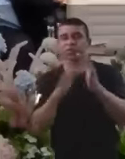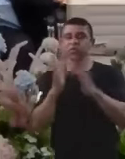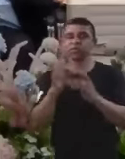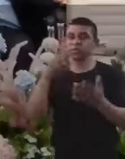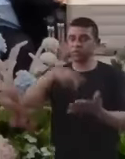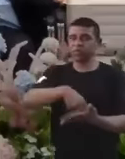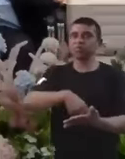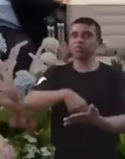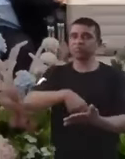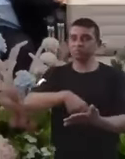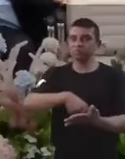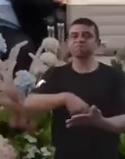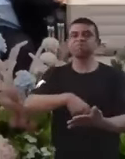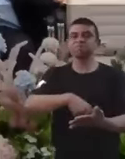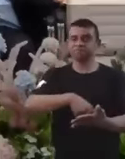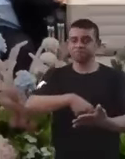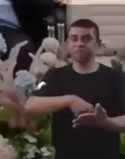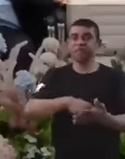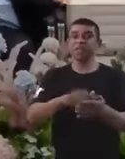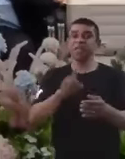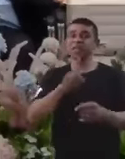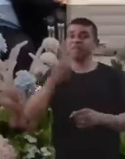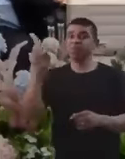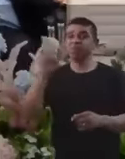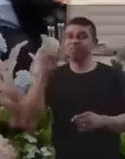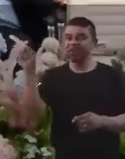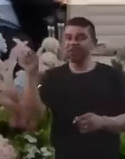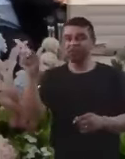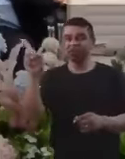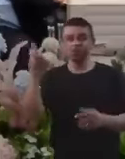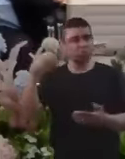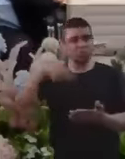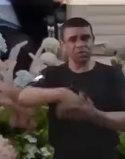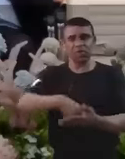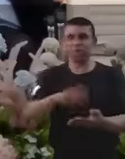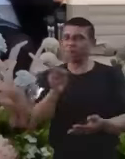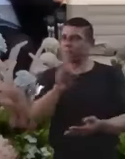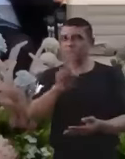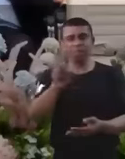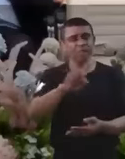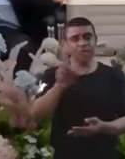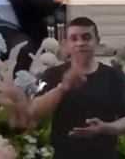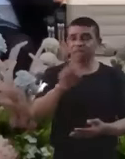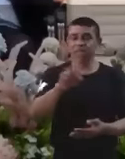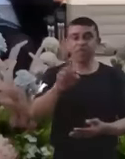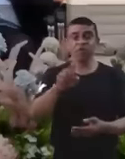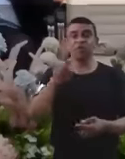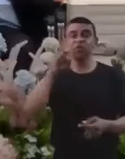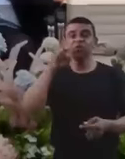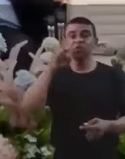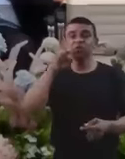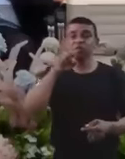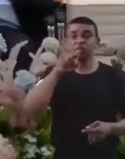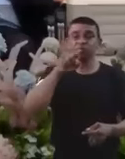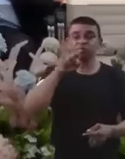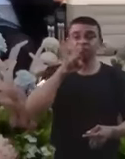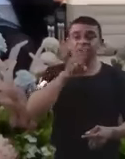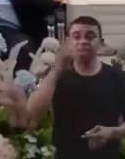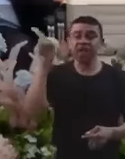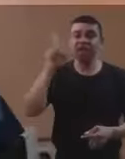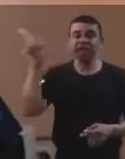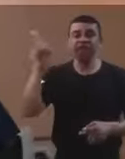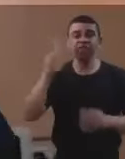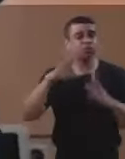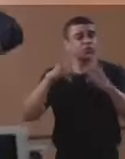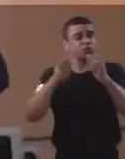o vaso, ele é o oleiro. Tu é o barro, ele é o criador. Tu é o dependente da graça, ele é o